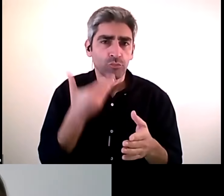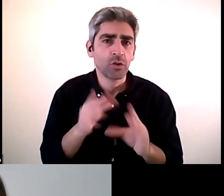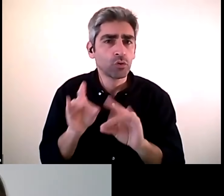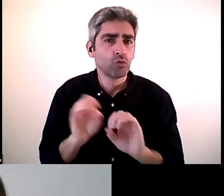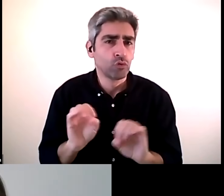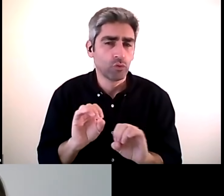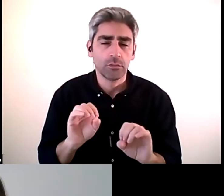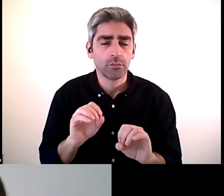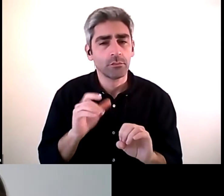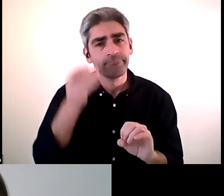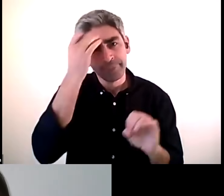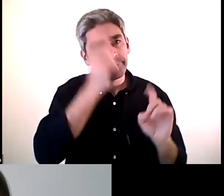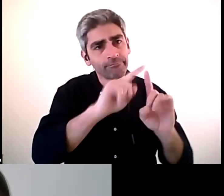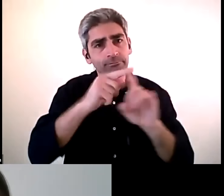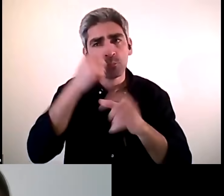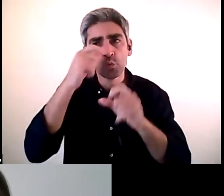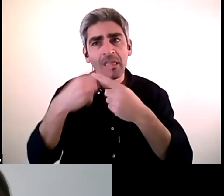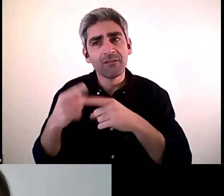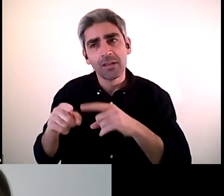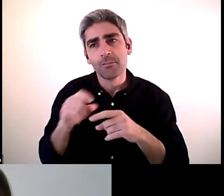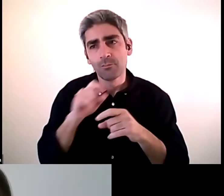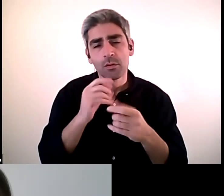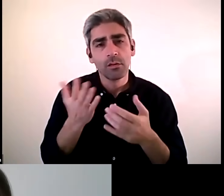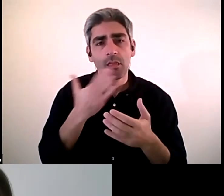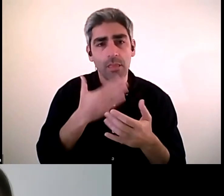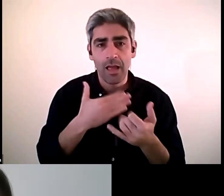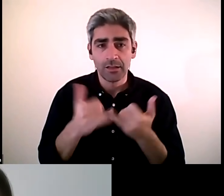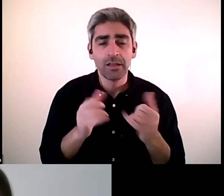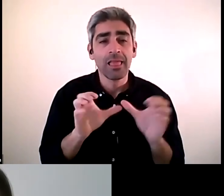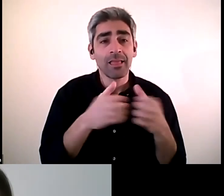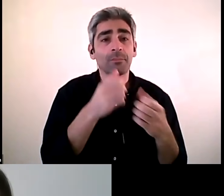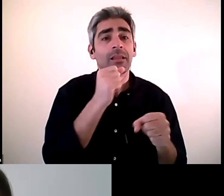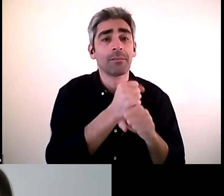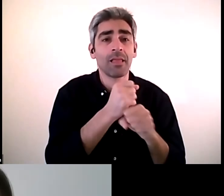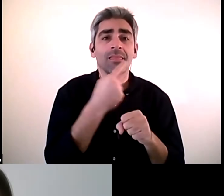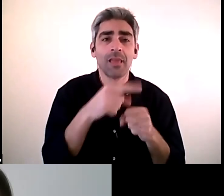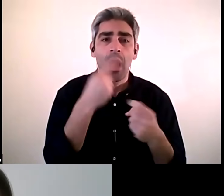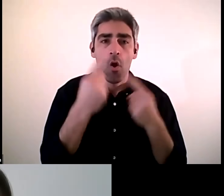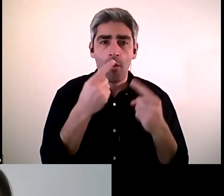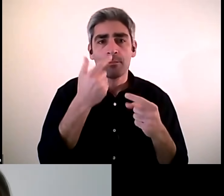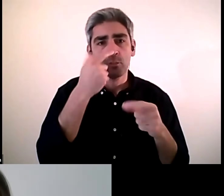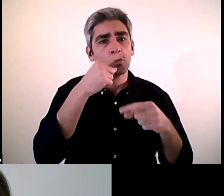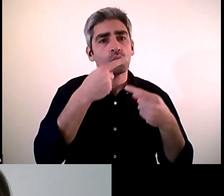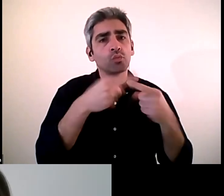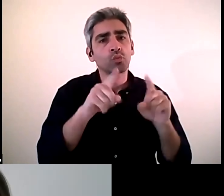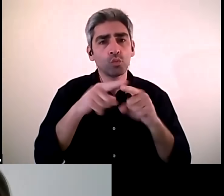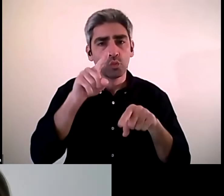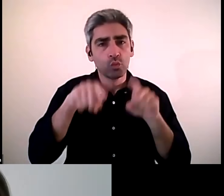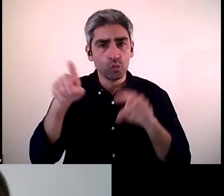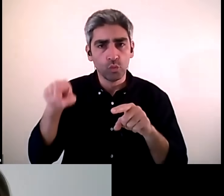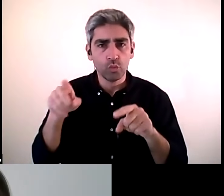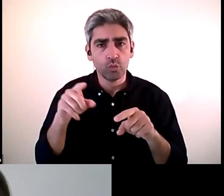diversidade traz este fator crítico. E as equipas de trabalho muitas vezes têm alguma diversidade e por isso